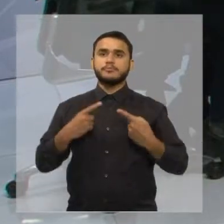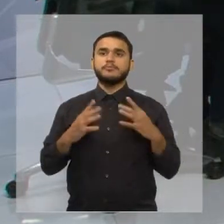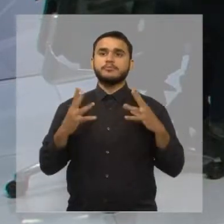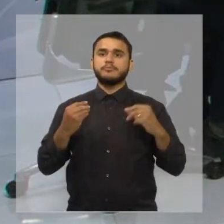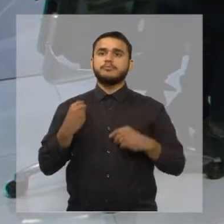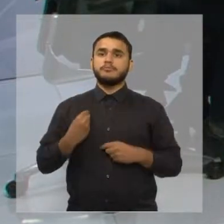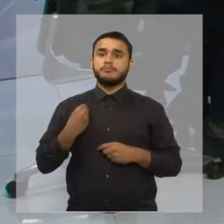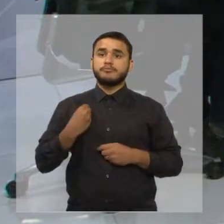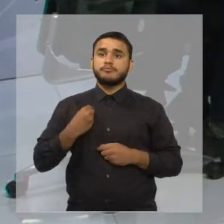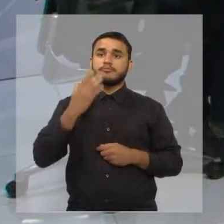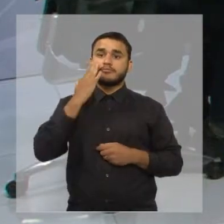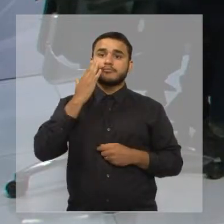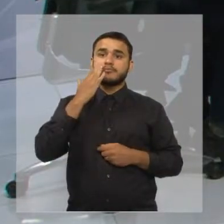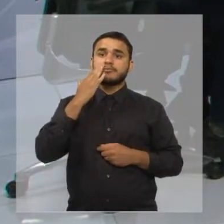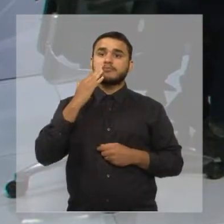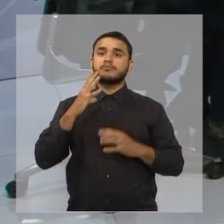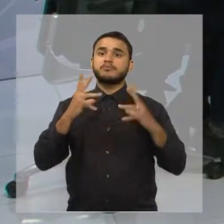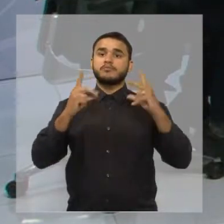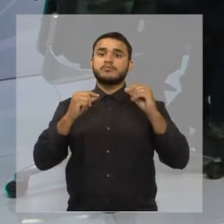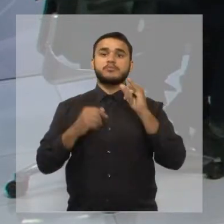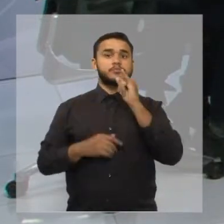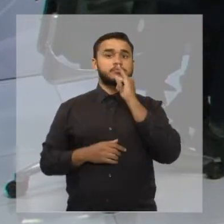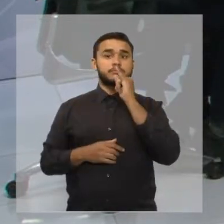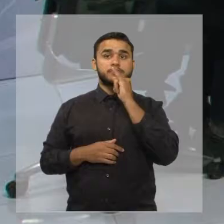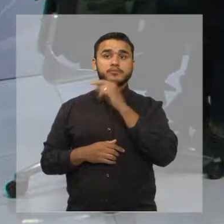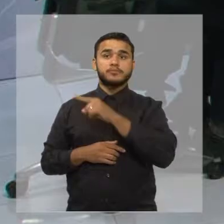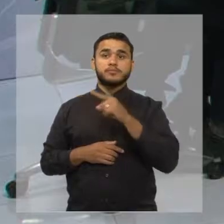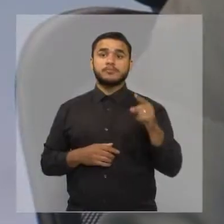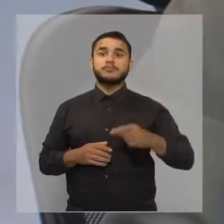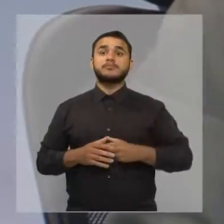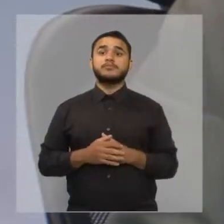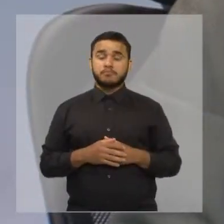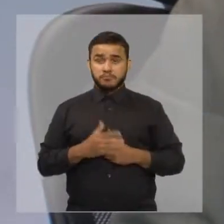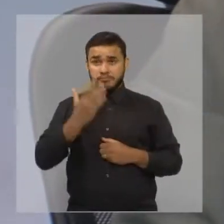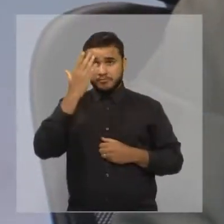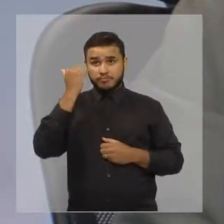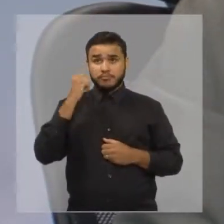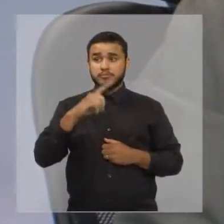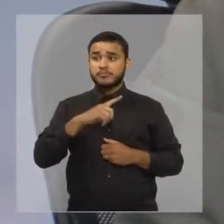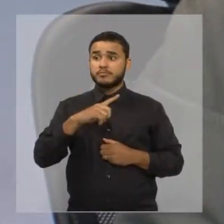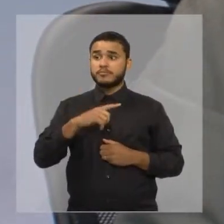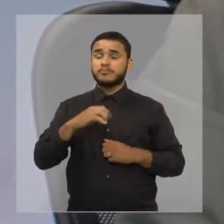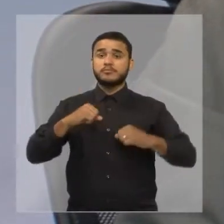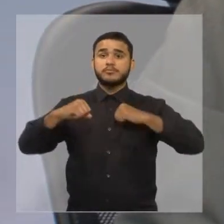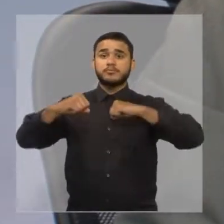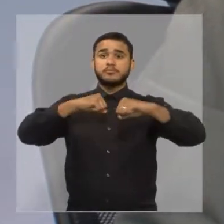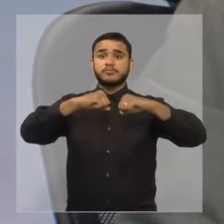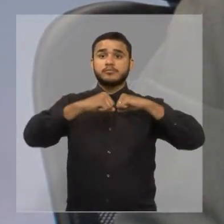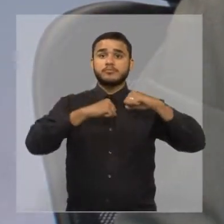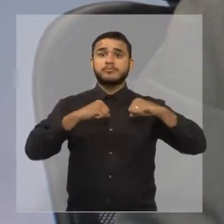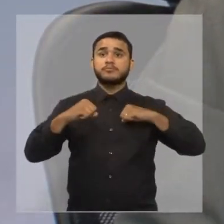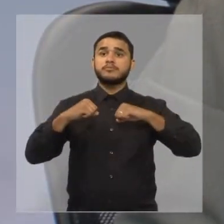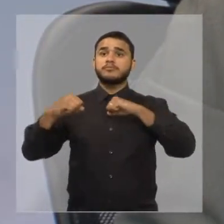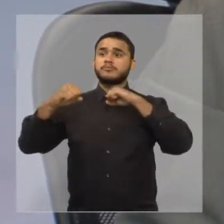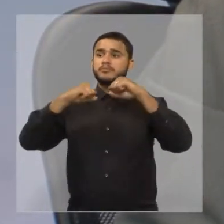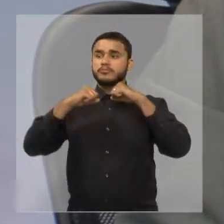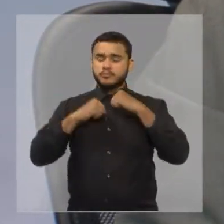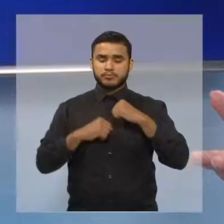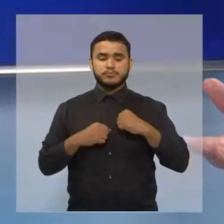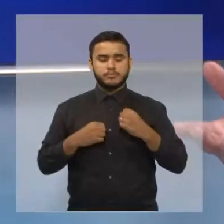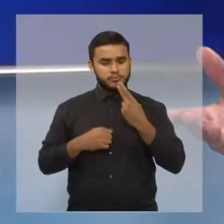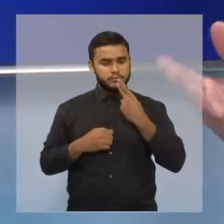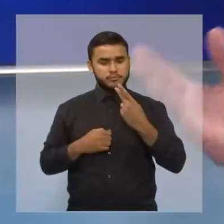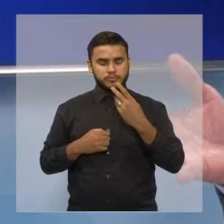vivenciando hoje. Aqui não estou entrando no mérito disso. Tal. O que eu espero é que essa paixão seja galvanizada para